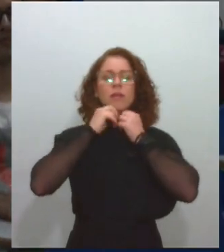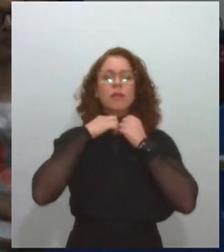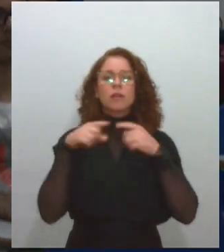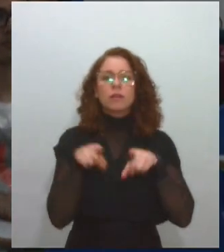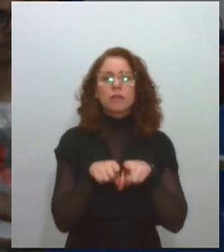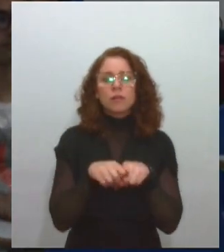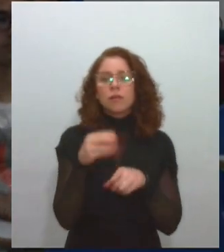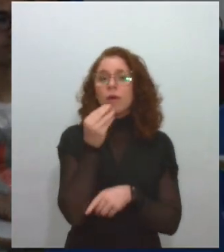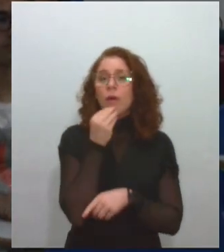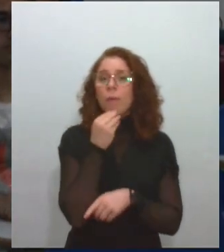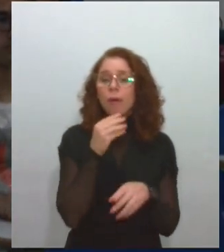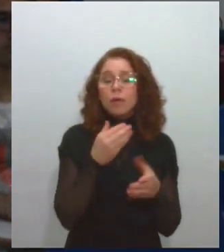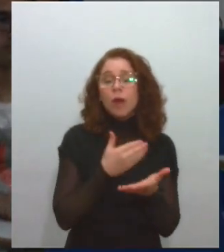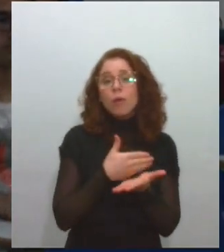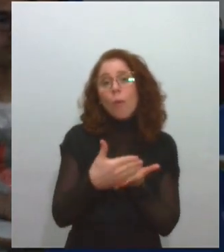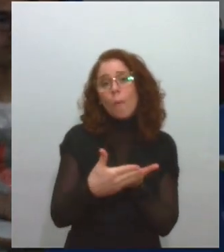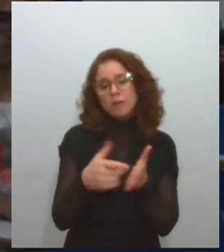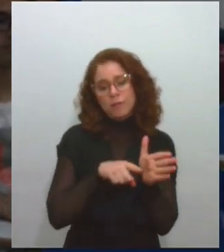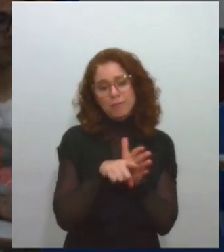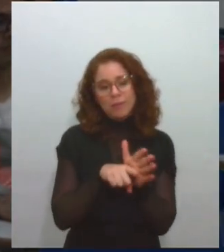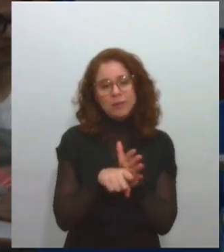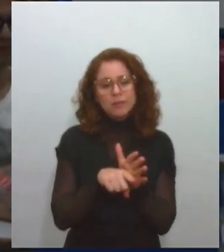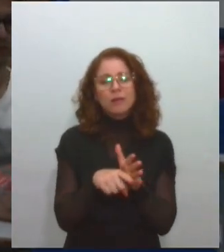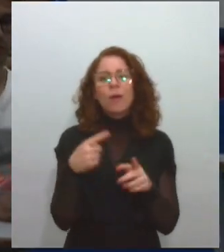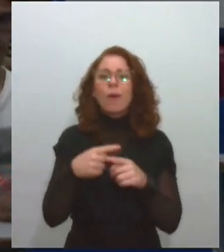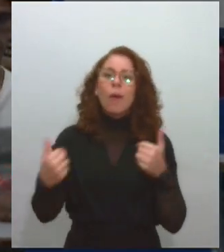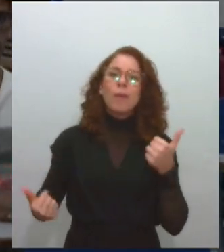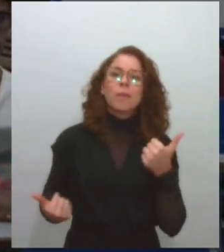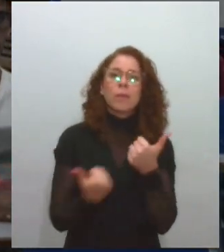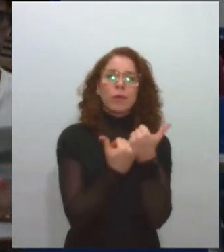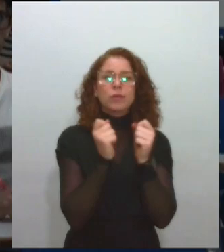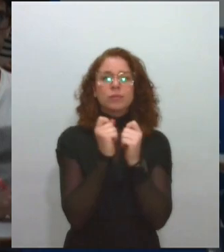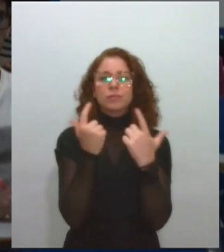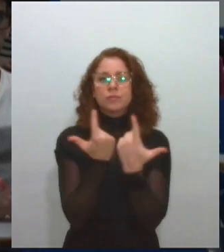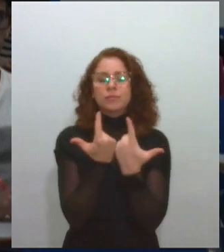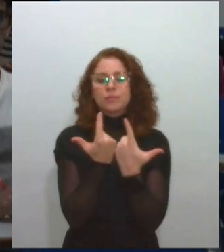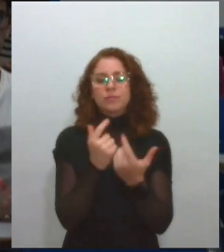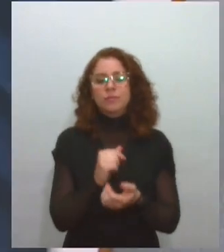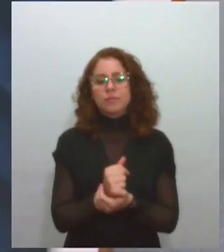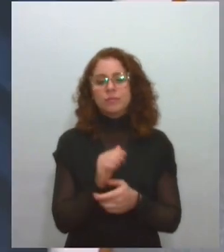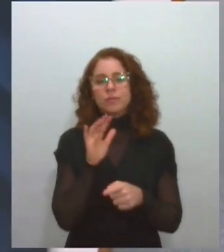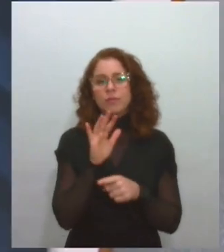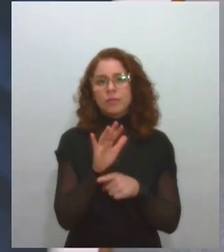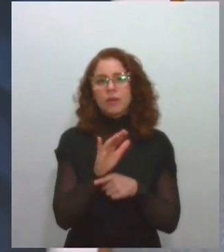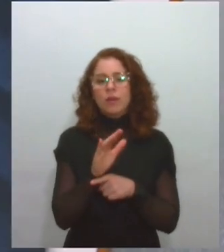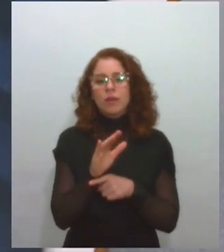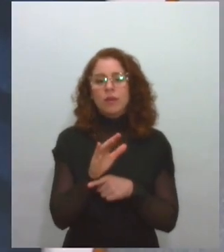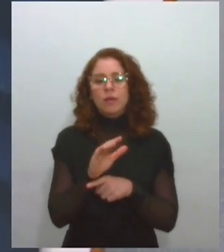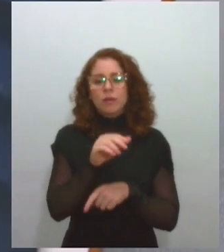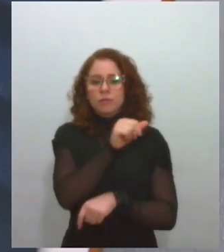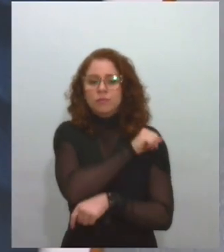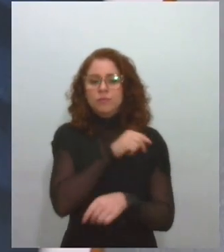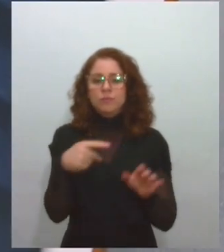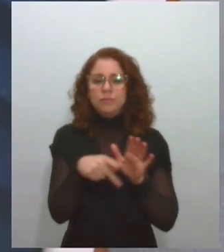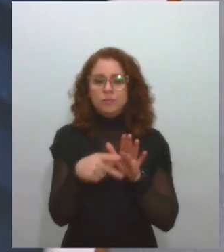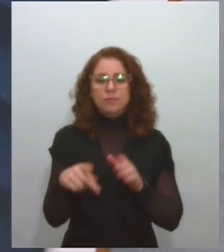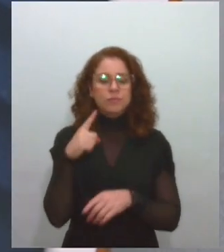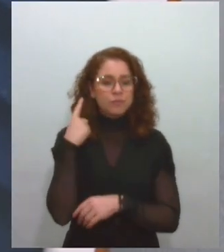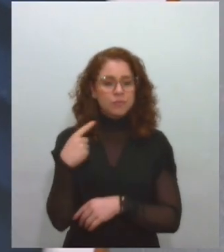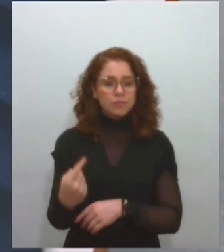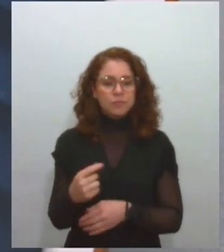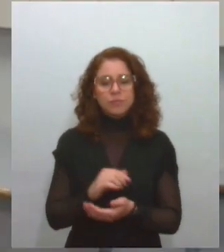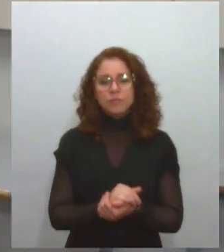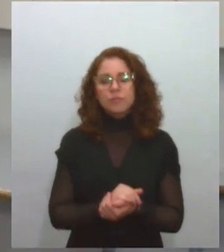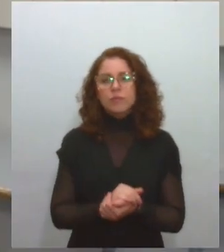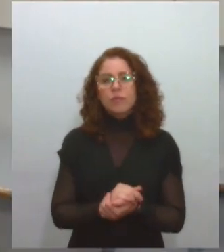pesquisador graças a esse apoio que a LESE disponibiliza para os alunos do curso de Direito. As normas de publicação,